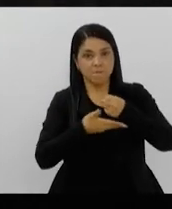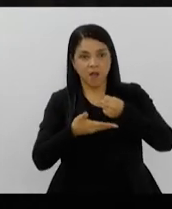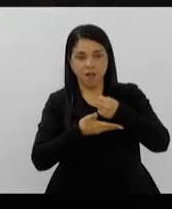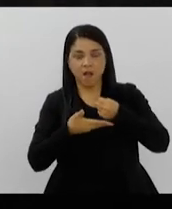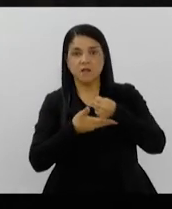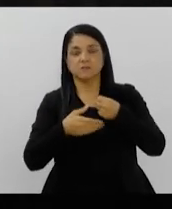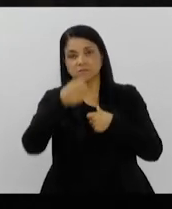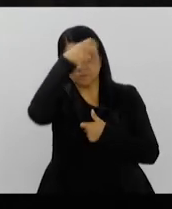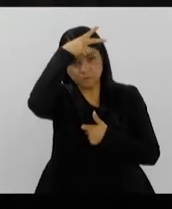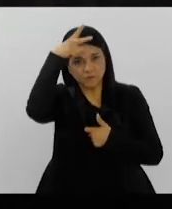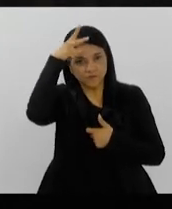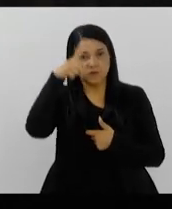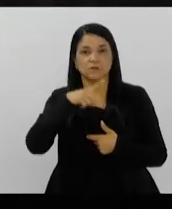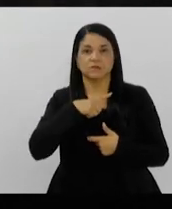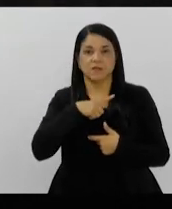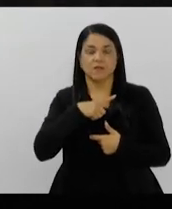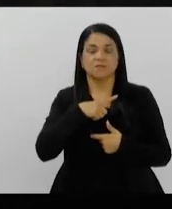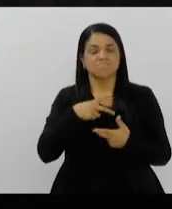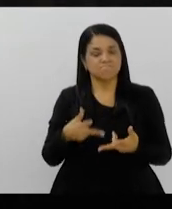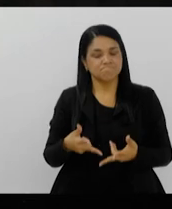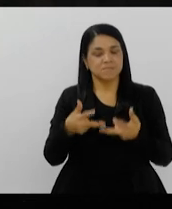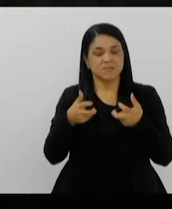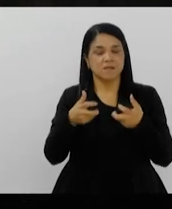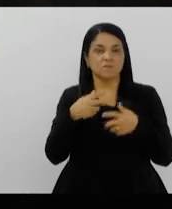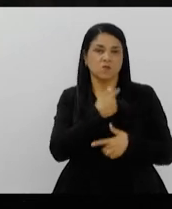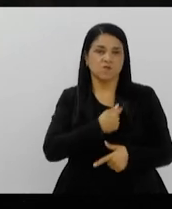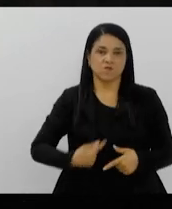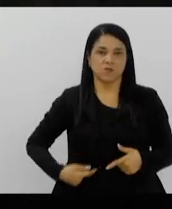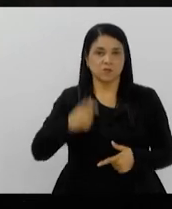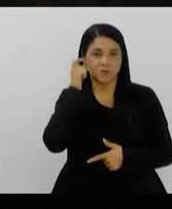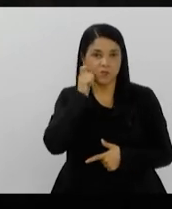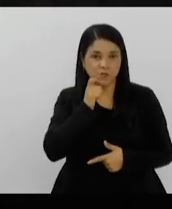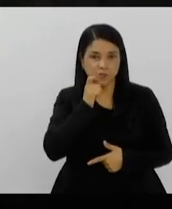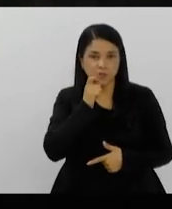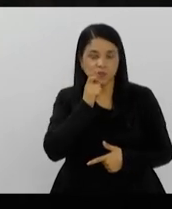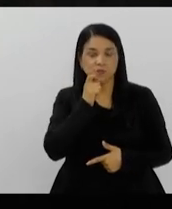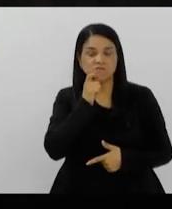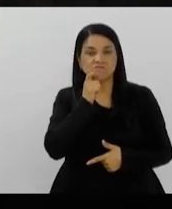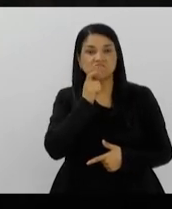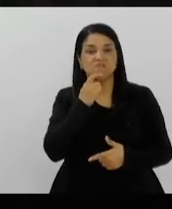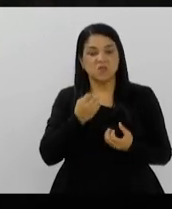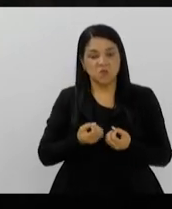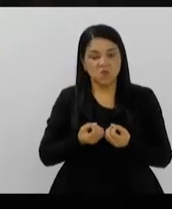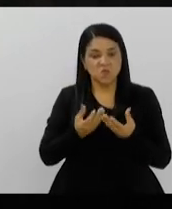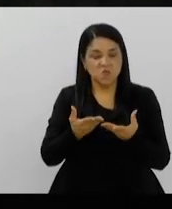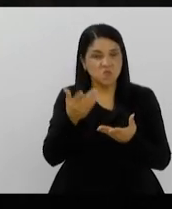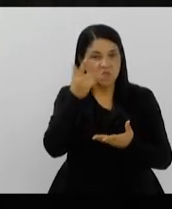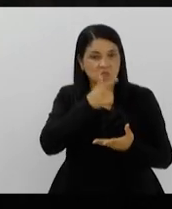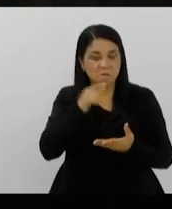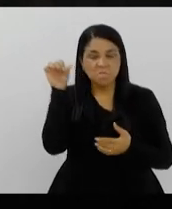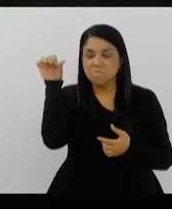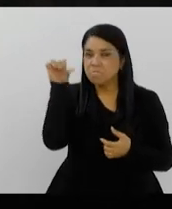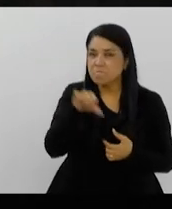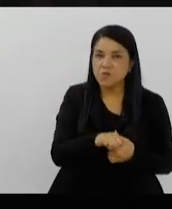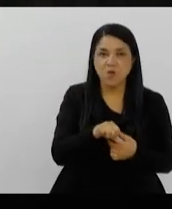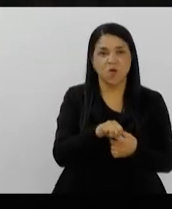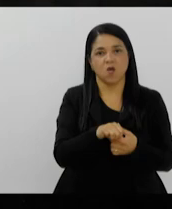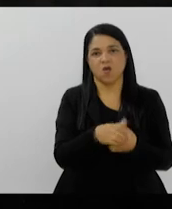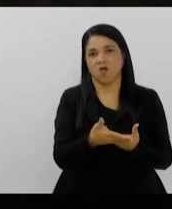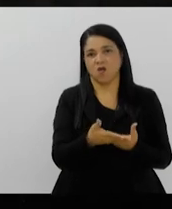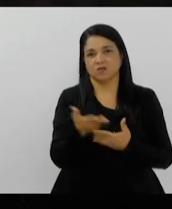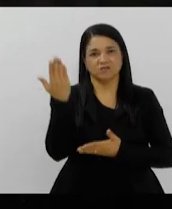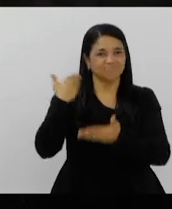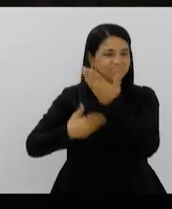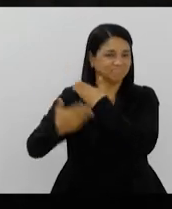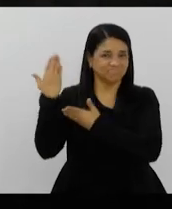de prefeitos, você percebe que o governador Cláudio Castro vai conseguir entregar um estado pior do que pegou.